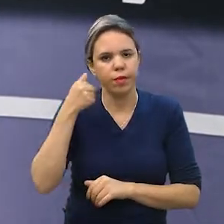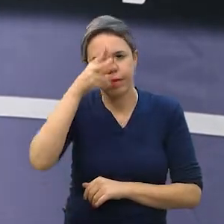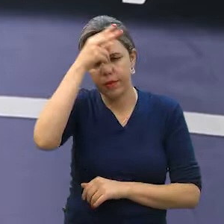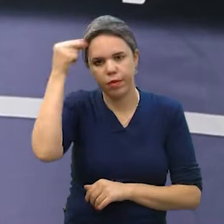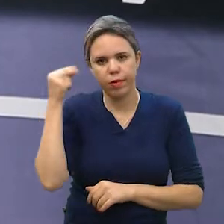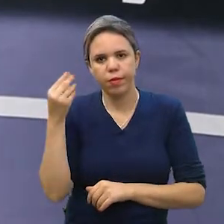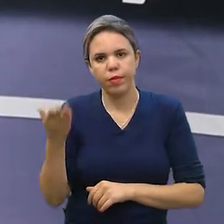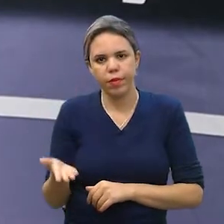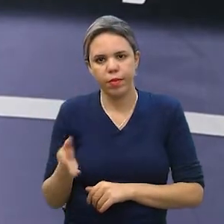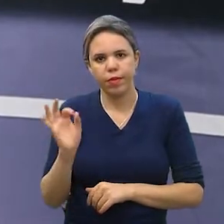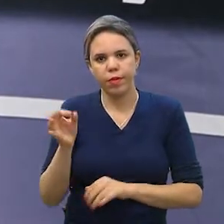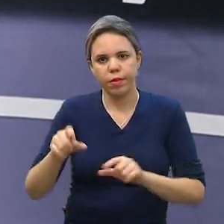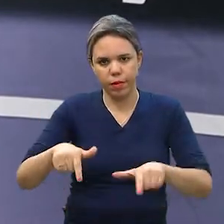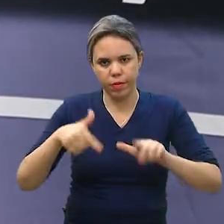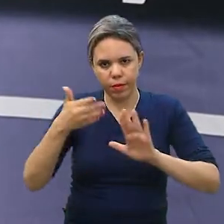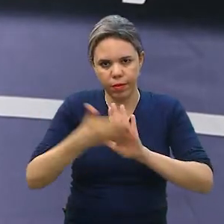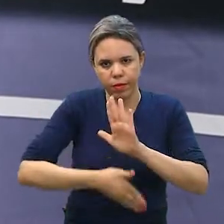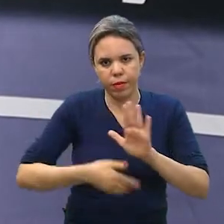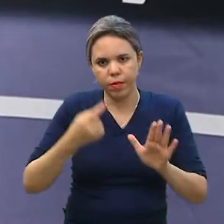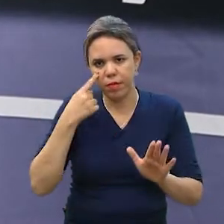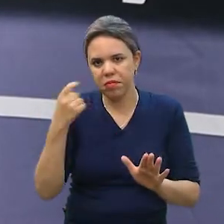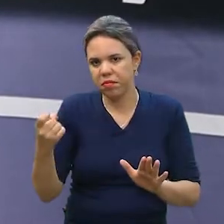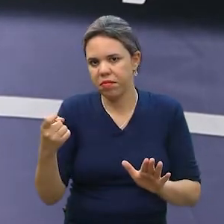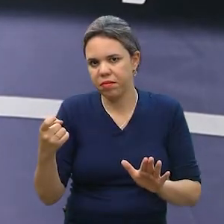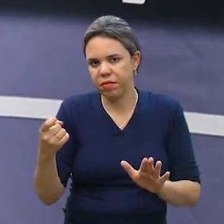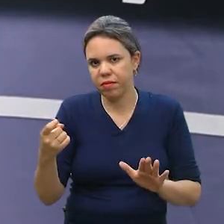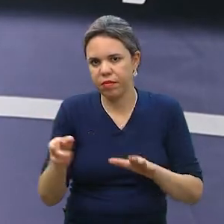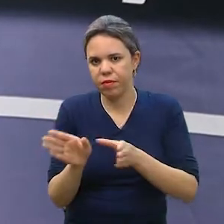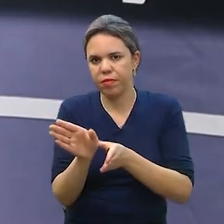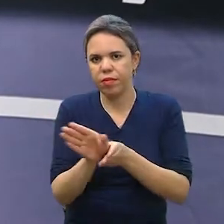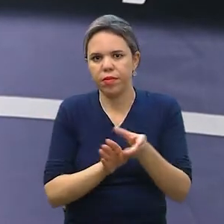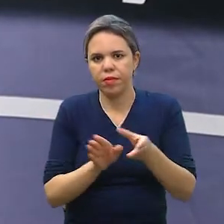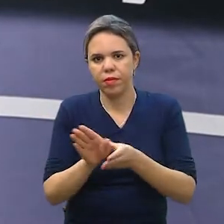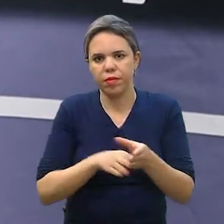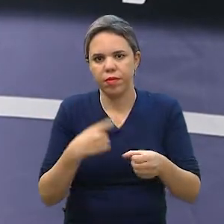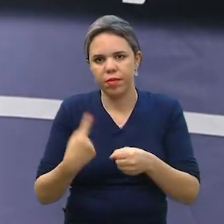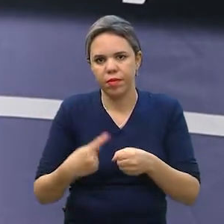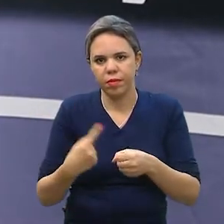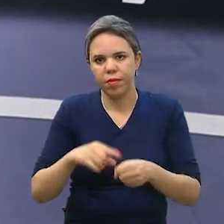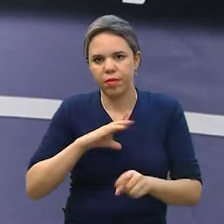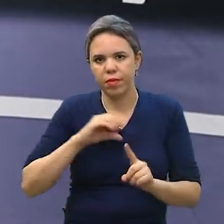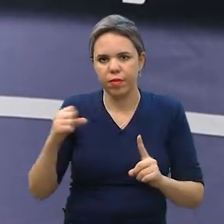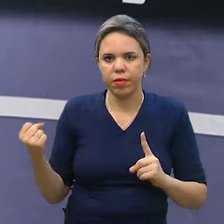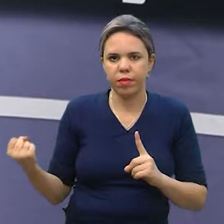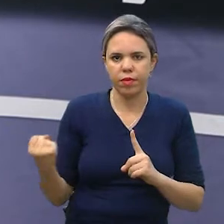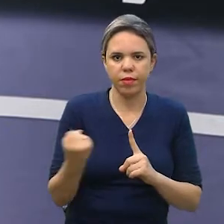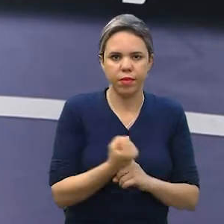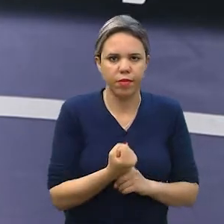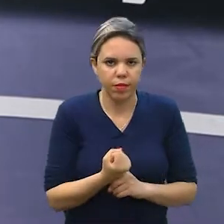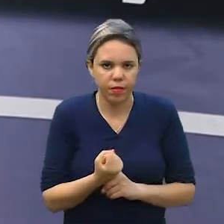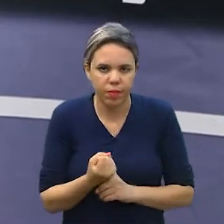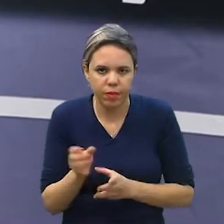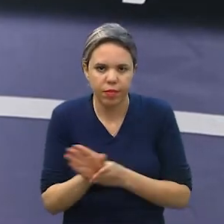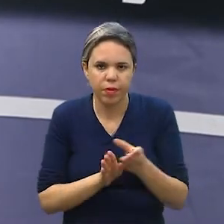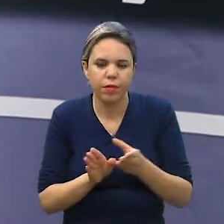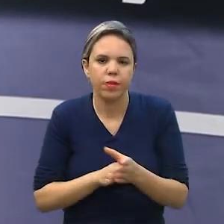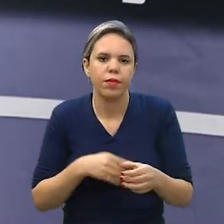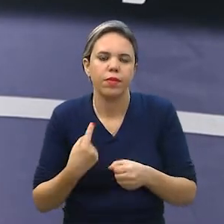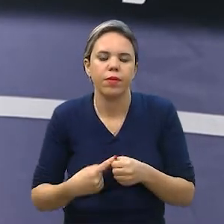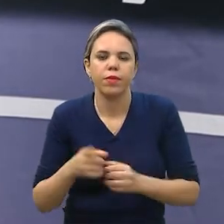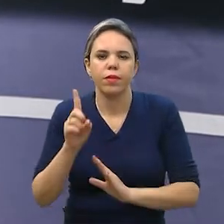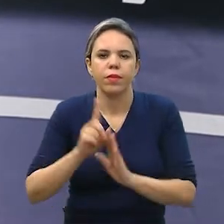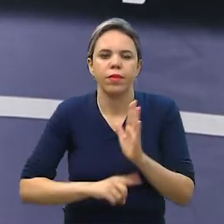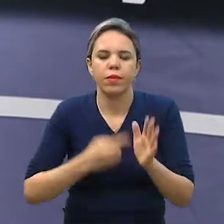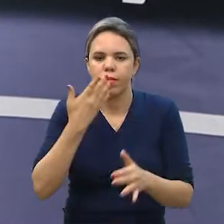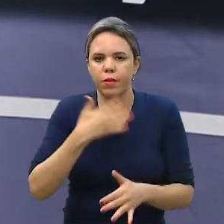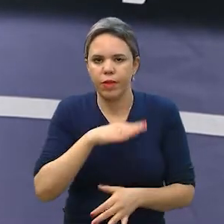pública e é certificada, olha só que interessante, pelo Conselho Municipal da Assistência Social, pelo Conselho Municipal dos